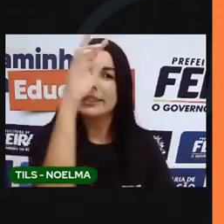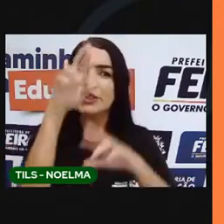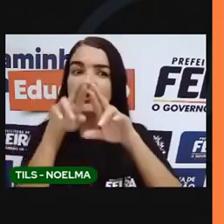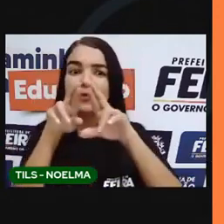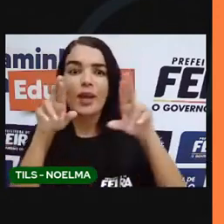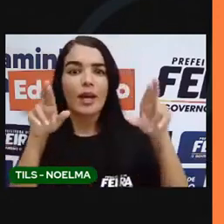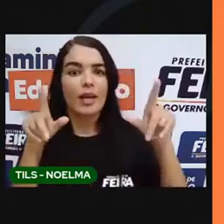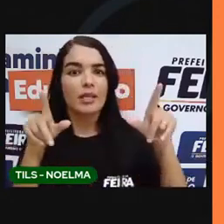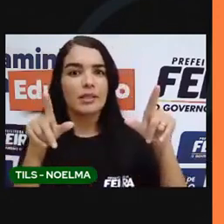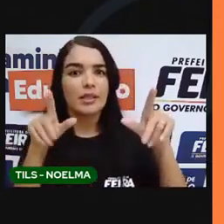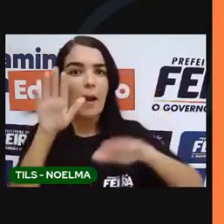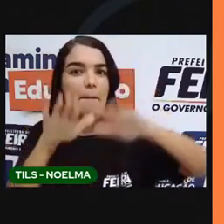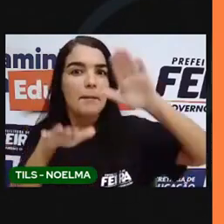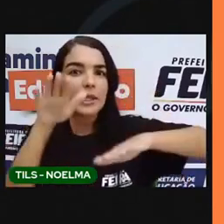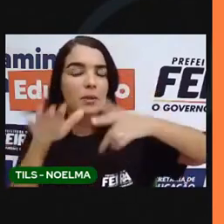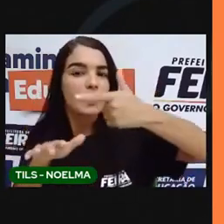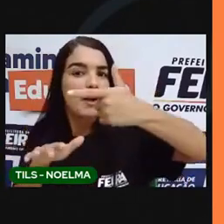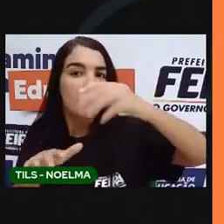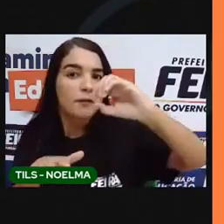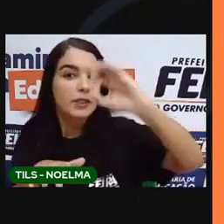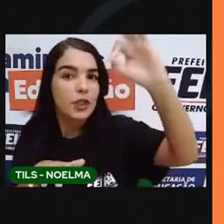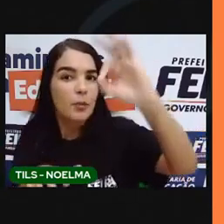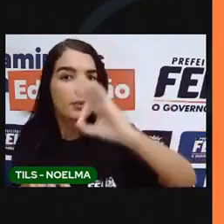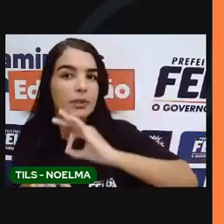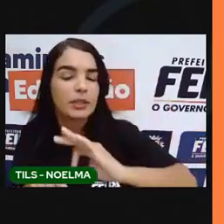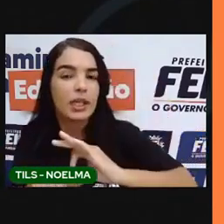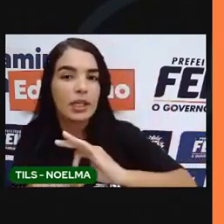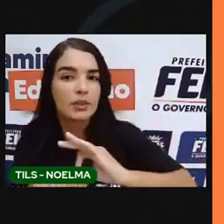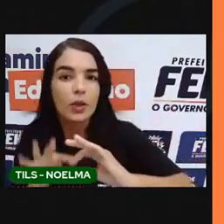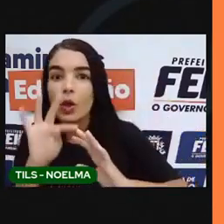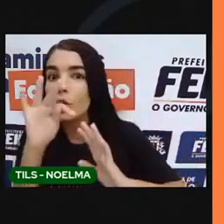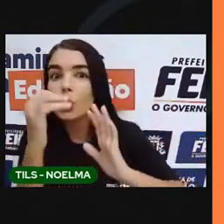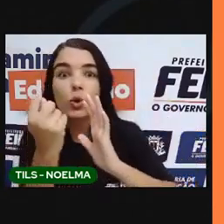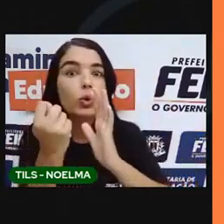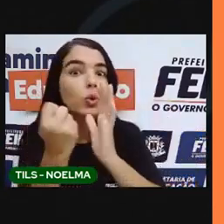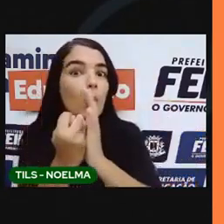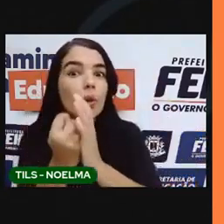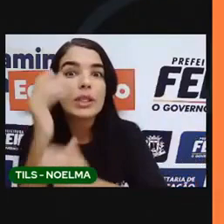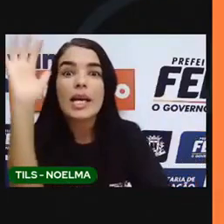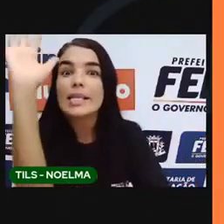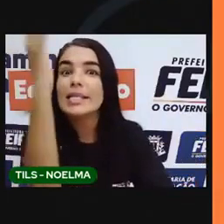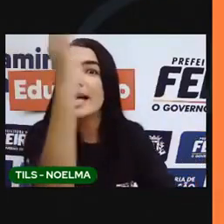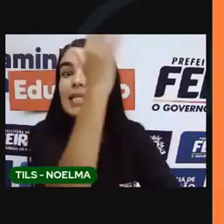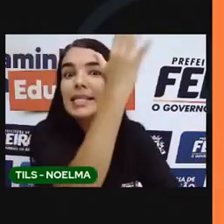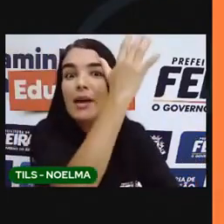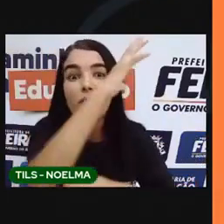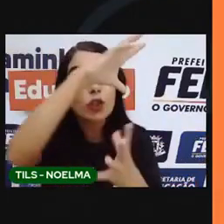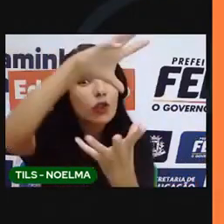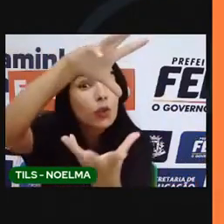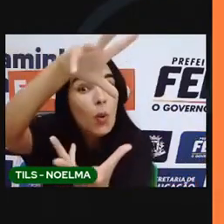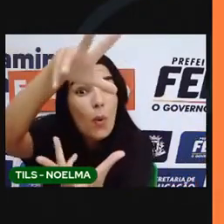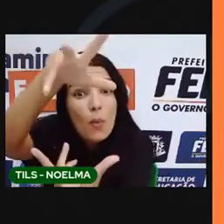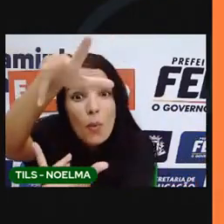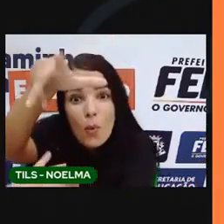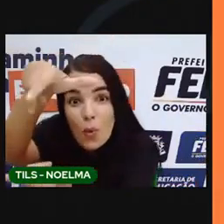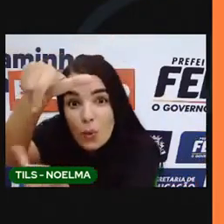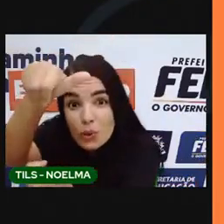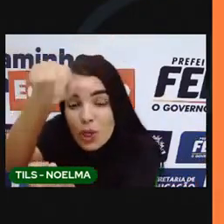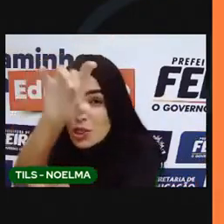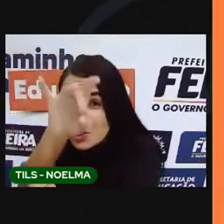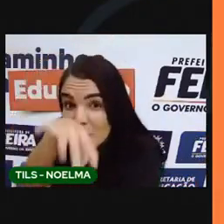de 20% de todas as espécies do planeta. Não estou falando só do Brasil,